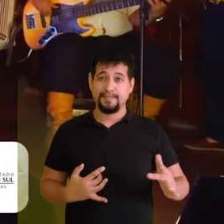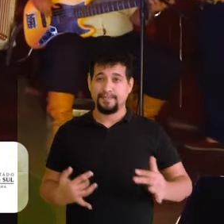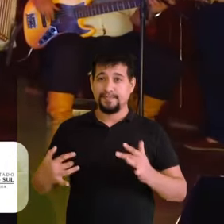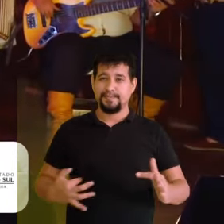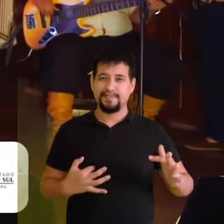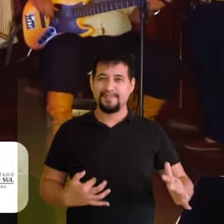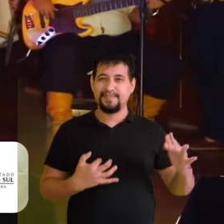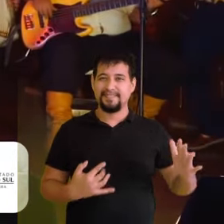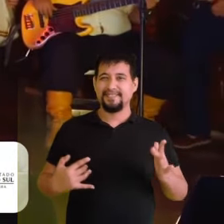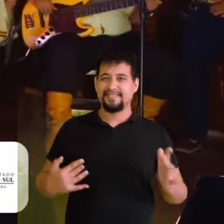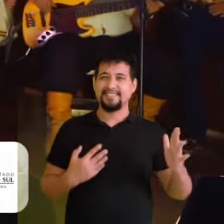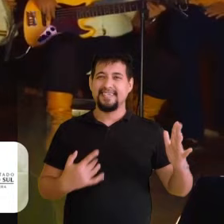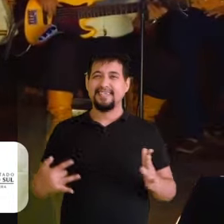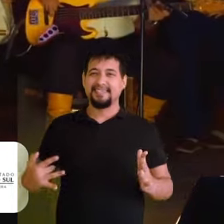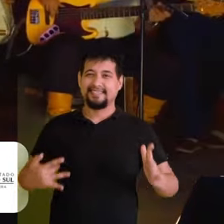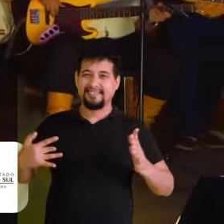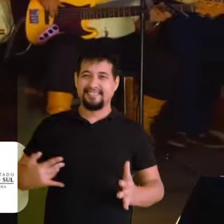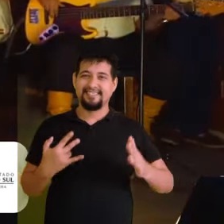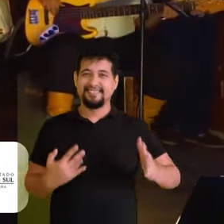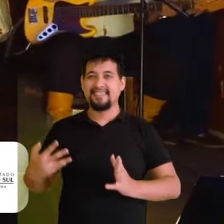O Bordônio.